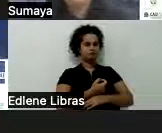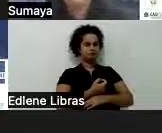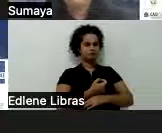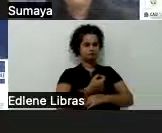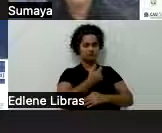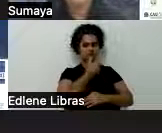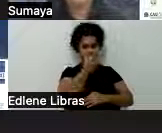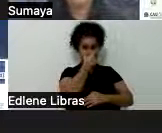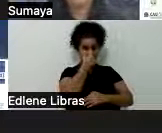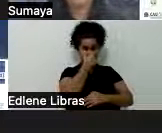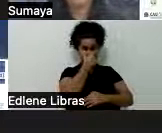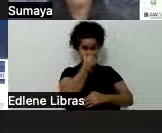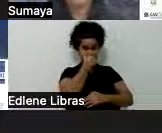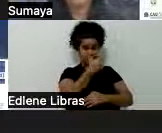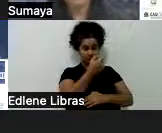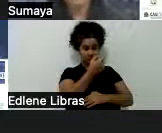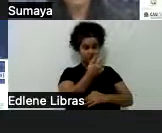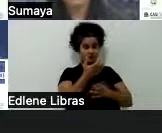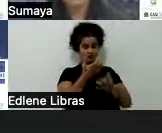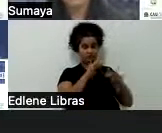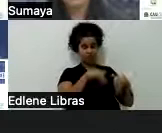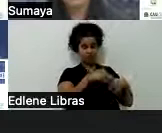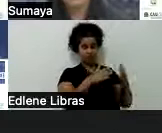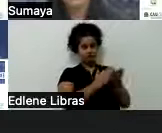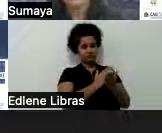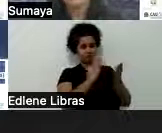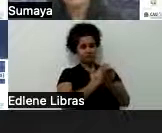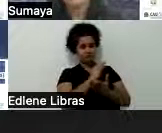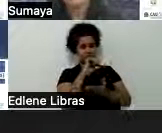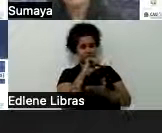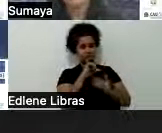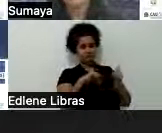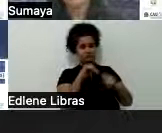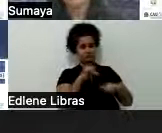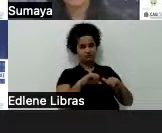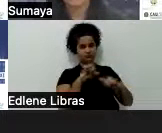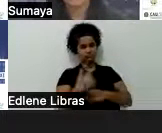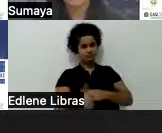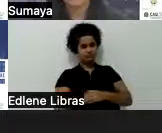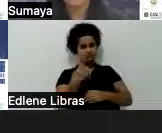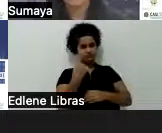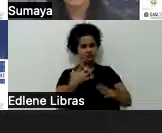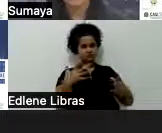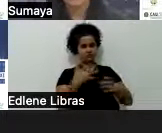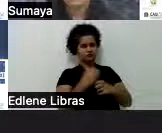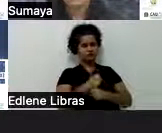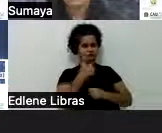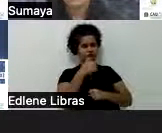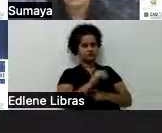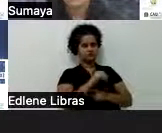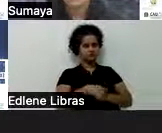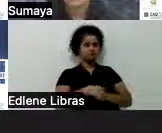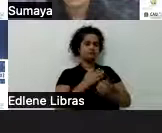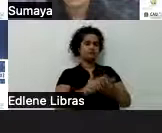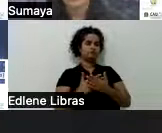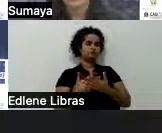finalização do livro, a gente tinha aqueles 9 casos analisados, a gente queria mais um para fechar com 10, e aí começou a